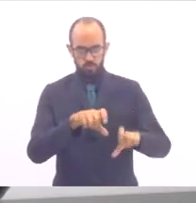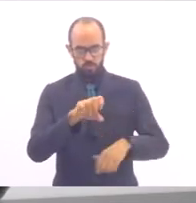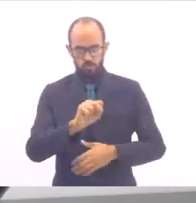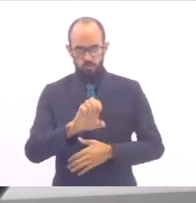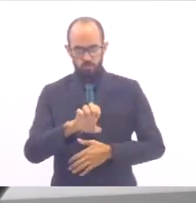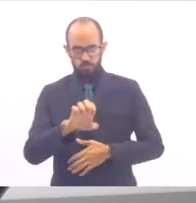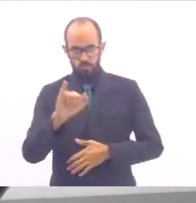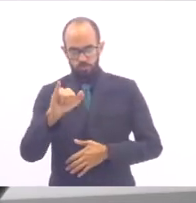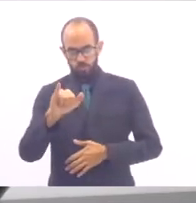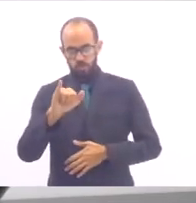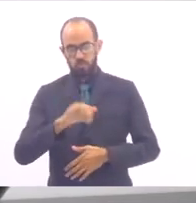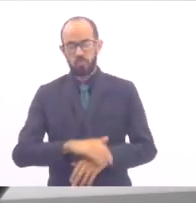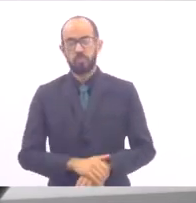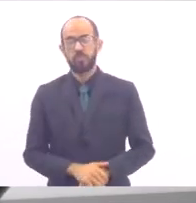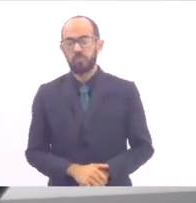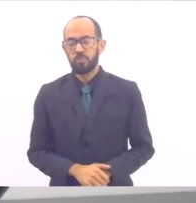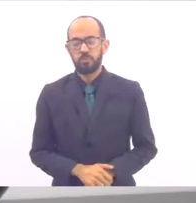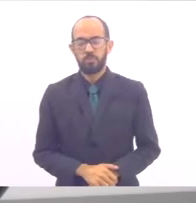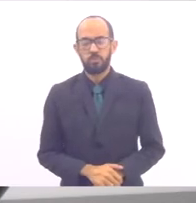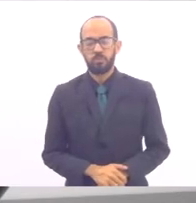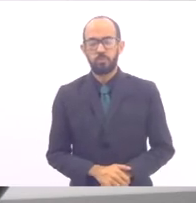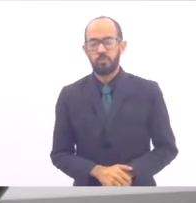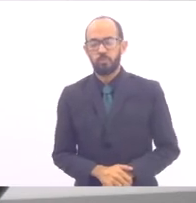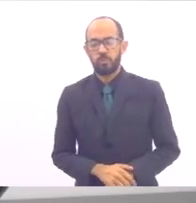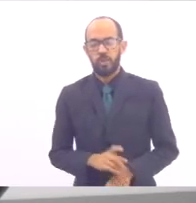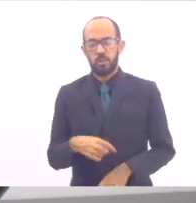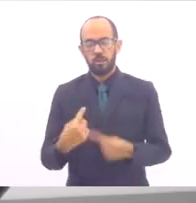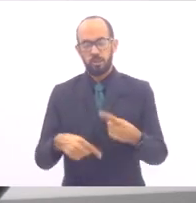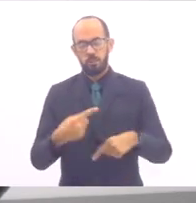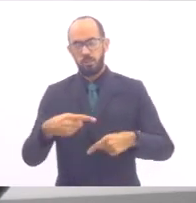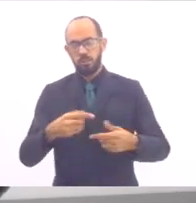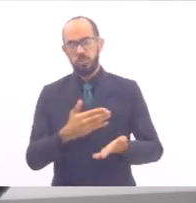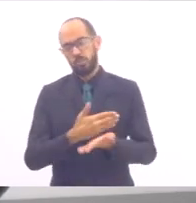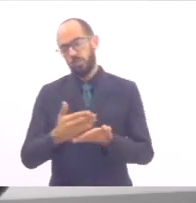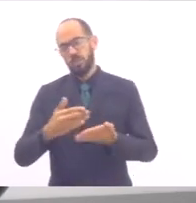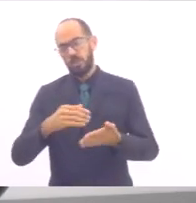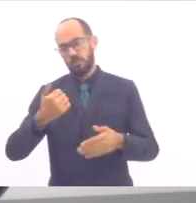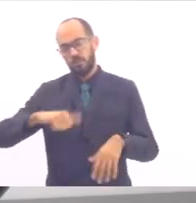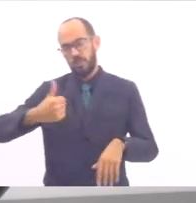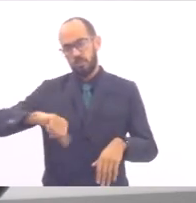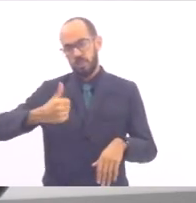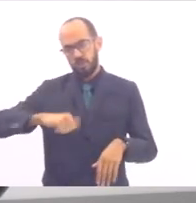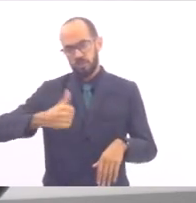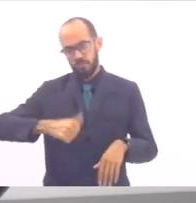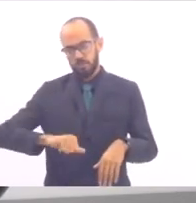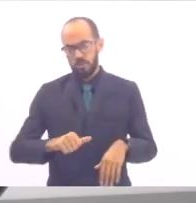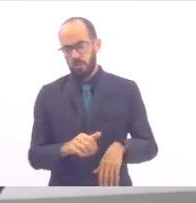Estado, e, a partir daí, passávamos a fazer uma análise